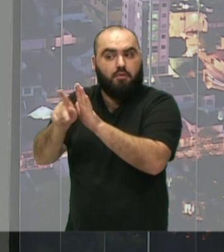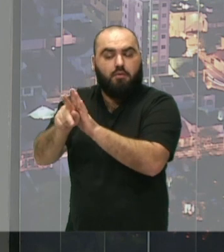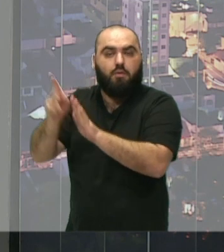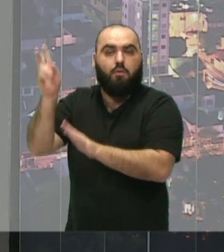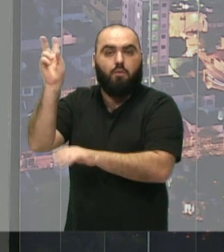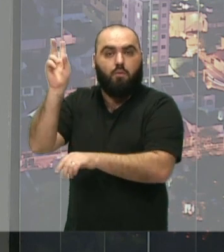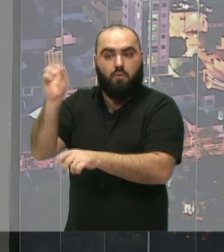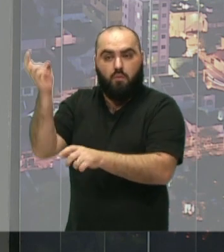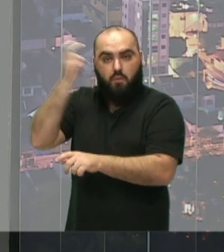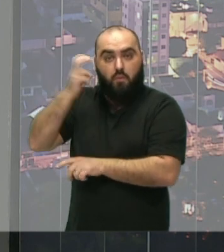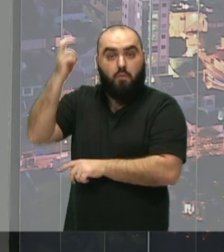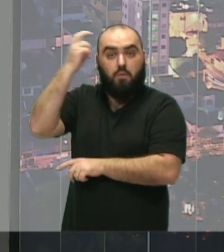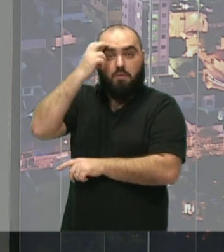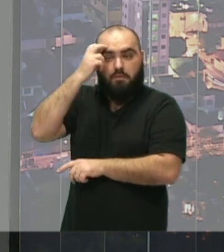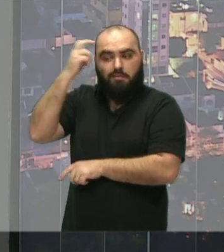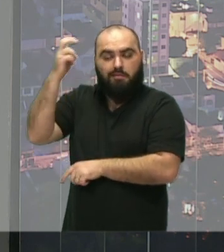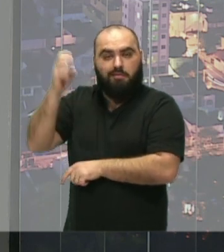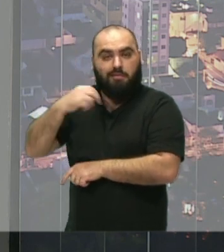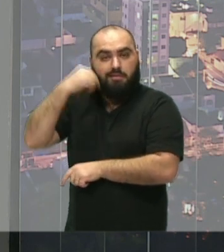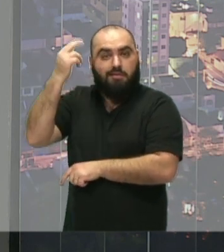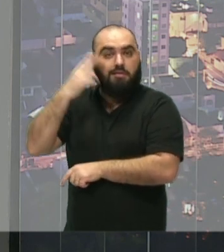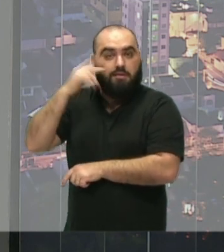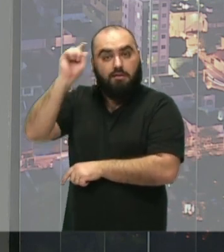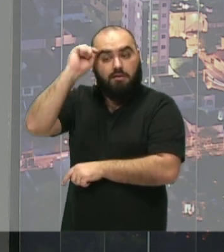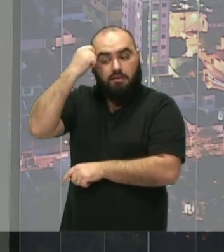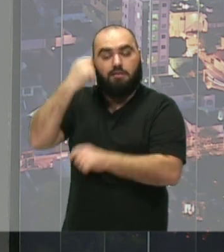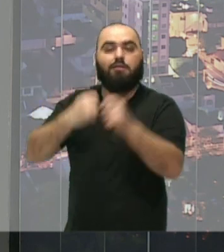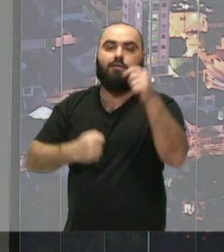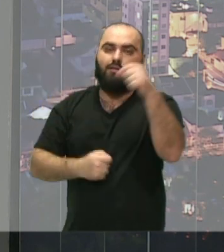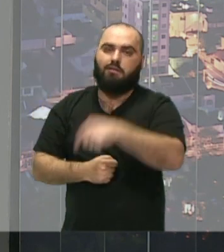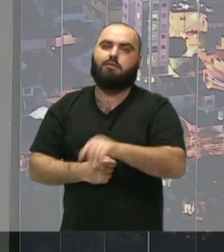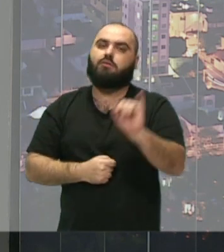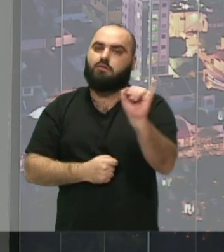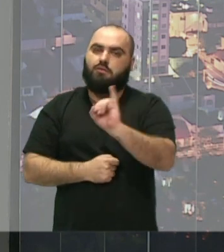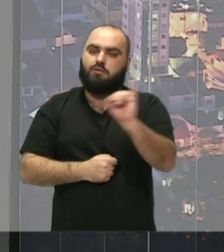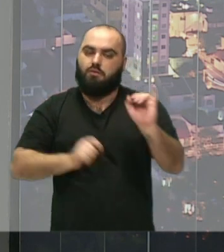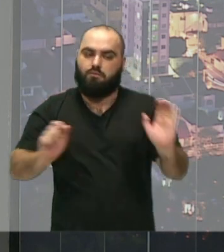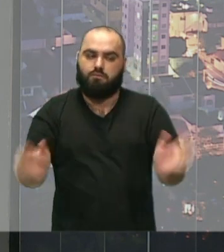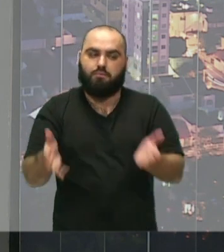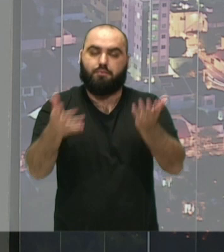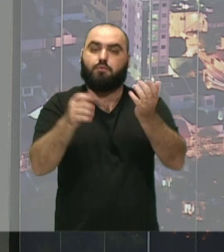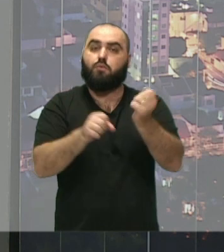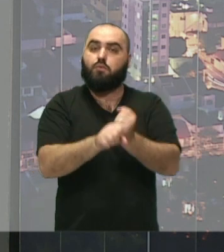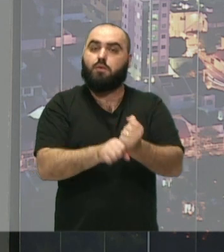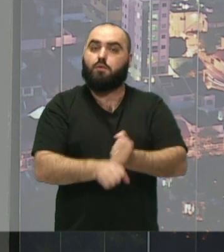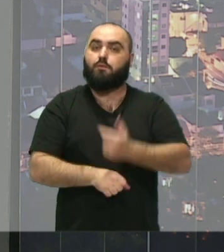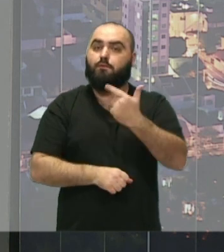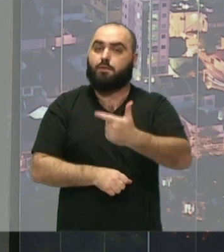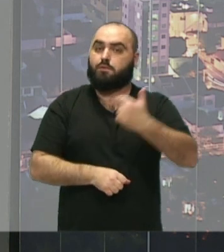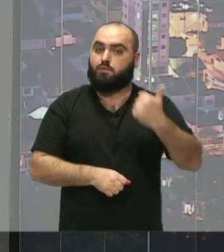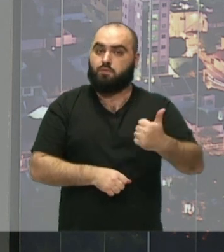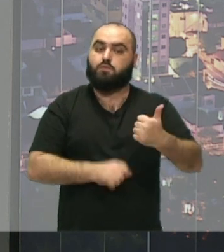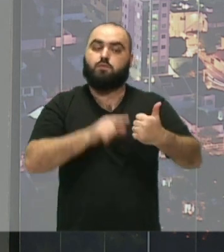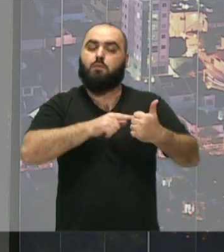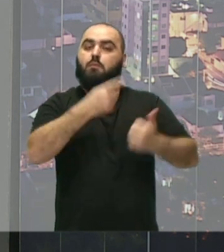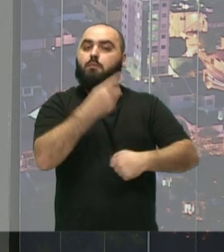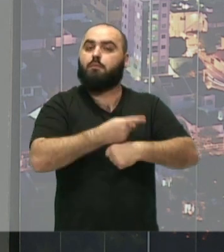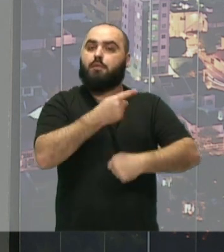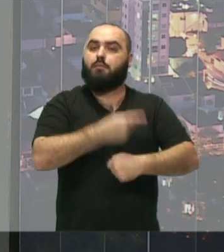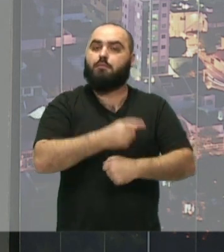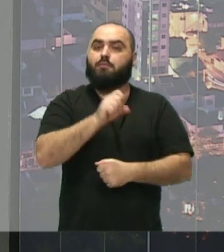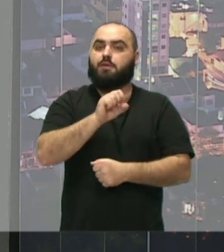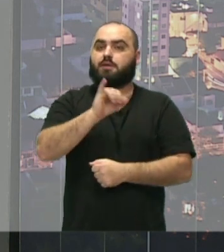evidencia a trajetória da população negra em Itajaí. Tudo isso lhe conferiu em 2021 o Prêmio Simeão, que é